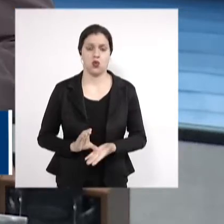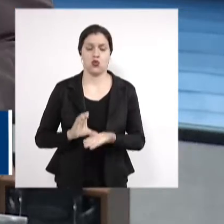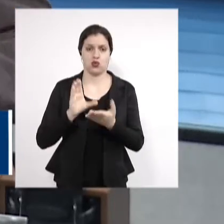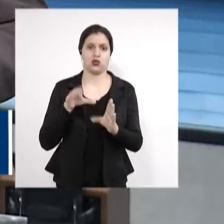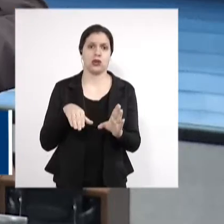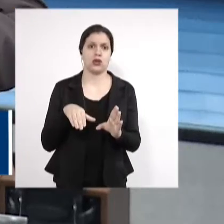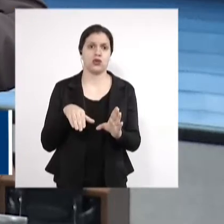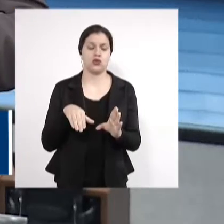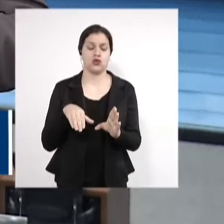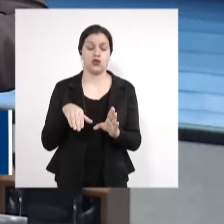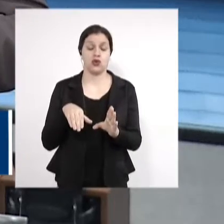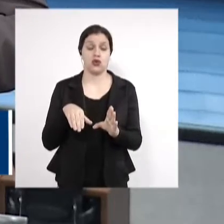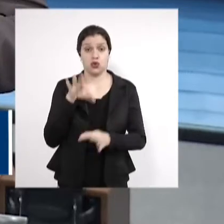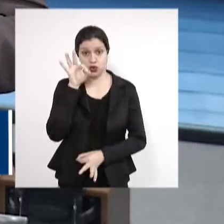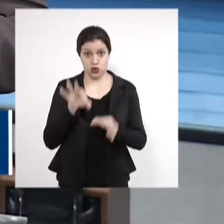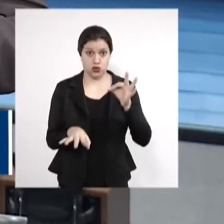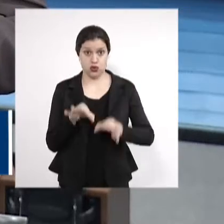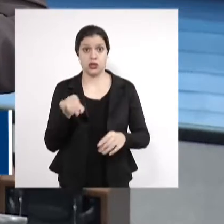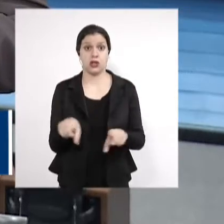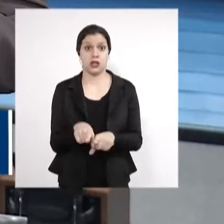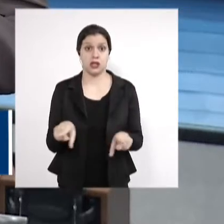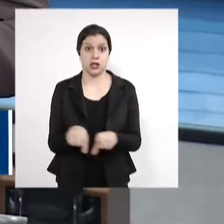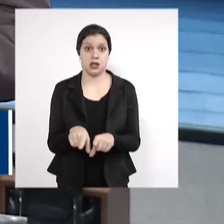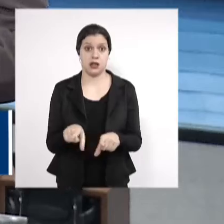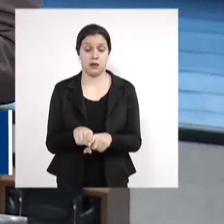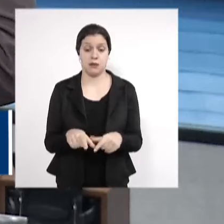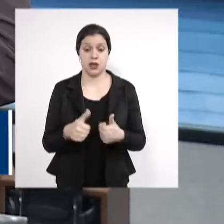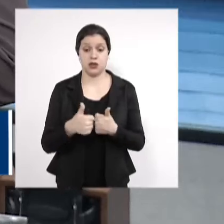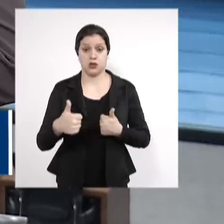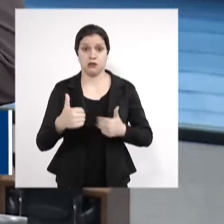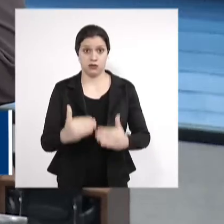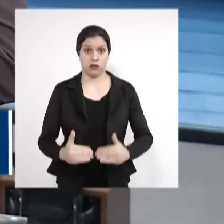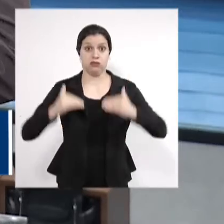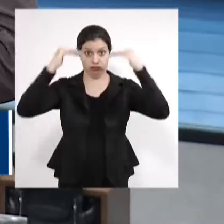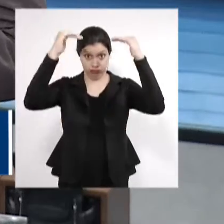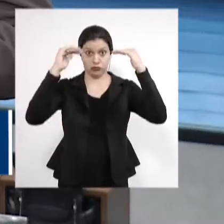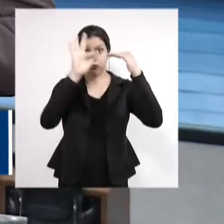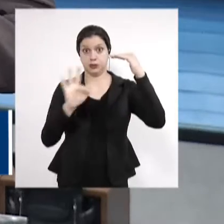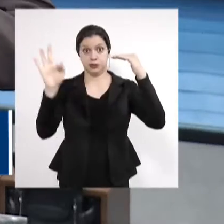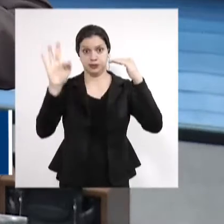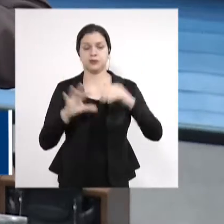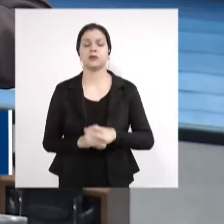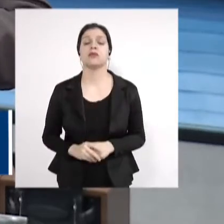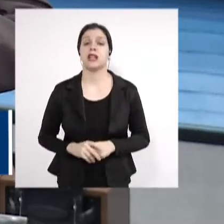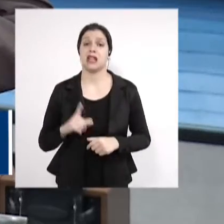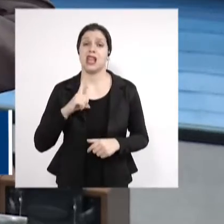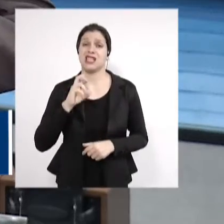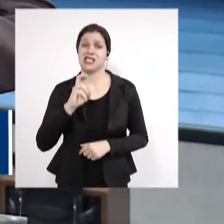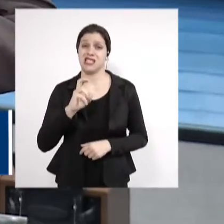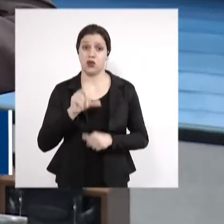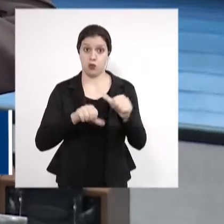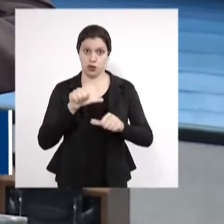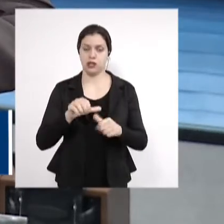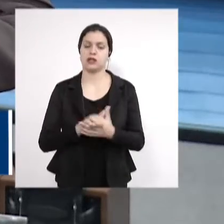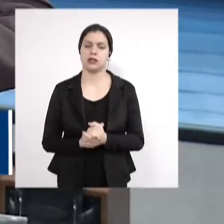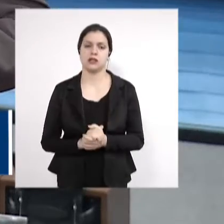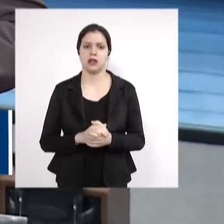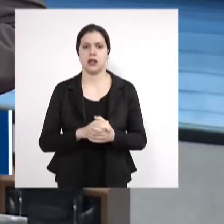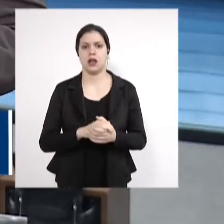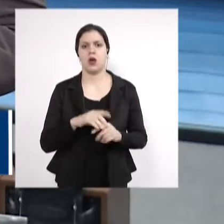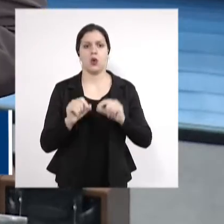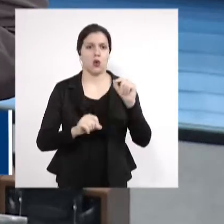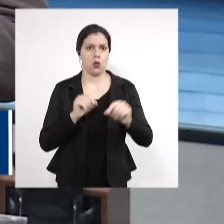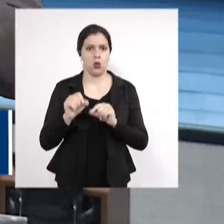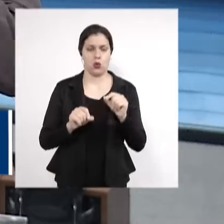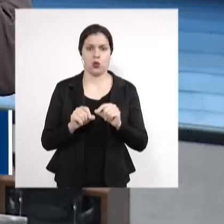algumas decisões do Supremo Tribunal Federal. Mas eu separei aqui 5 mudanças que são as principais. A primeira é a composição das seções